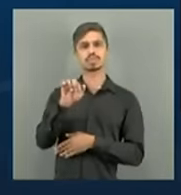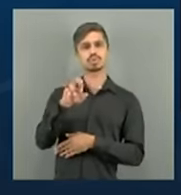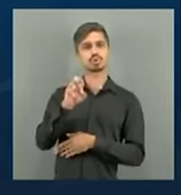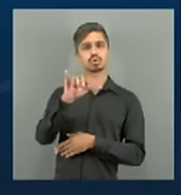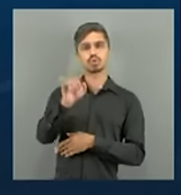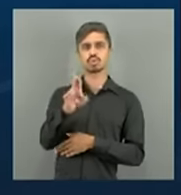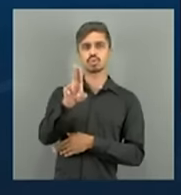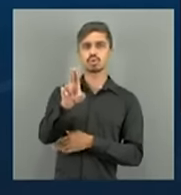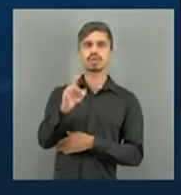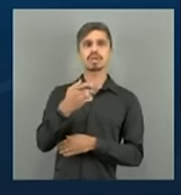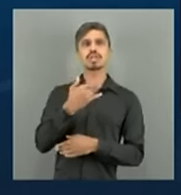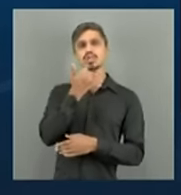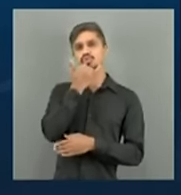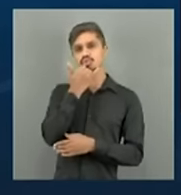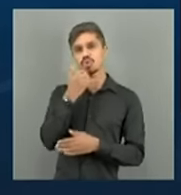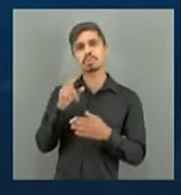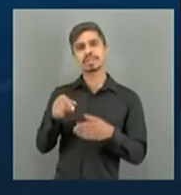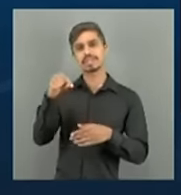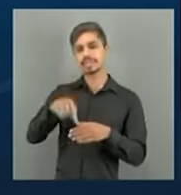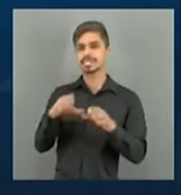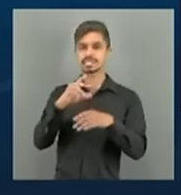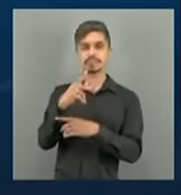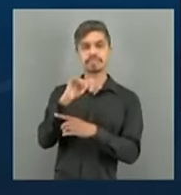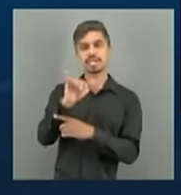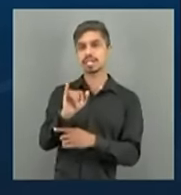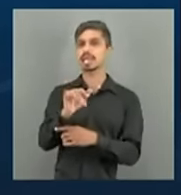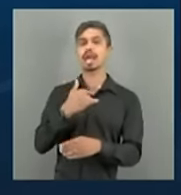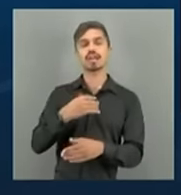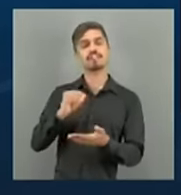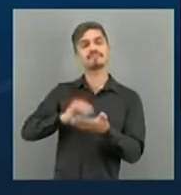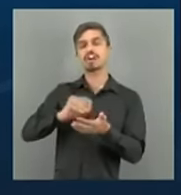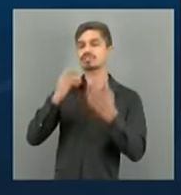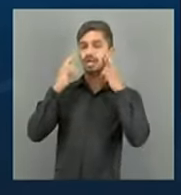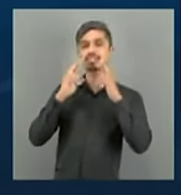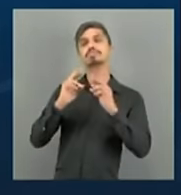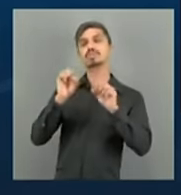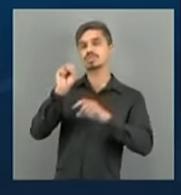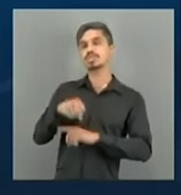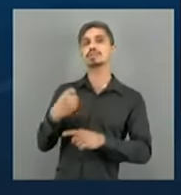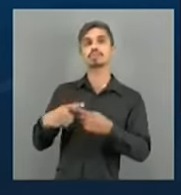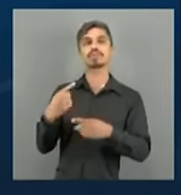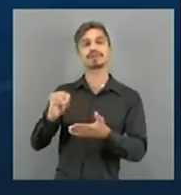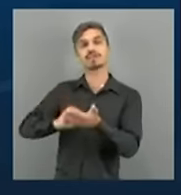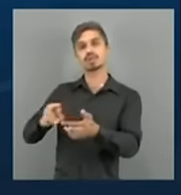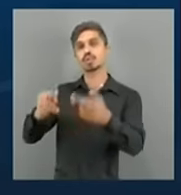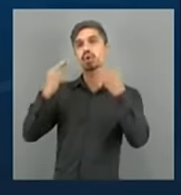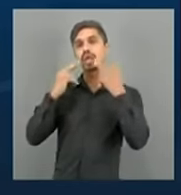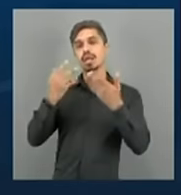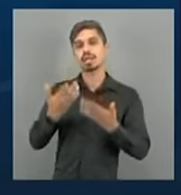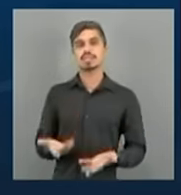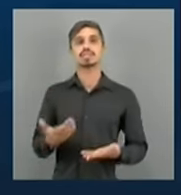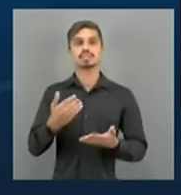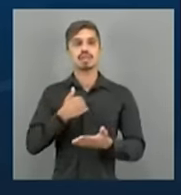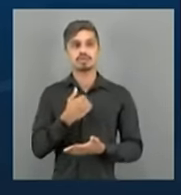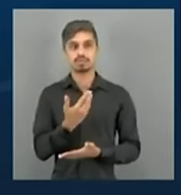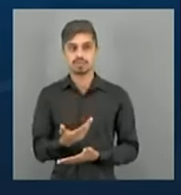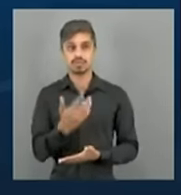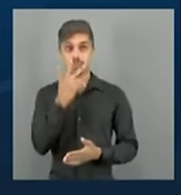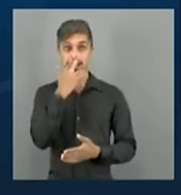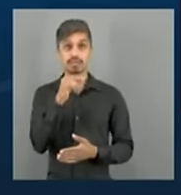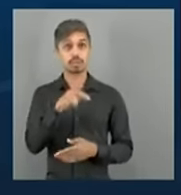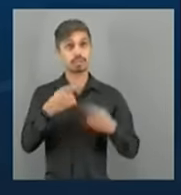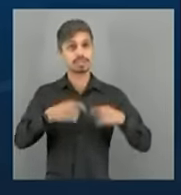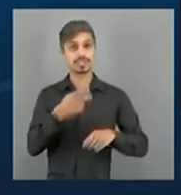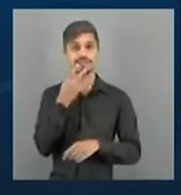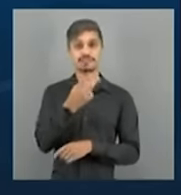falou de mim, mas eu vou te respeitar nessa CPI. E eu só entrei nessa vídeo aqui, em questão ao Romário aí, que eu acho que eu precisava falar